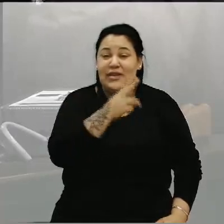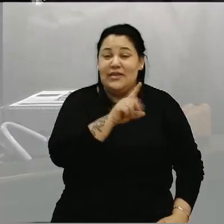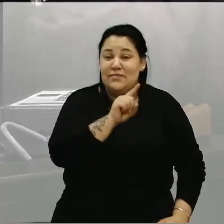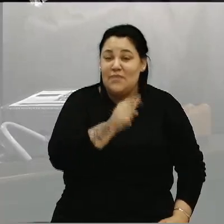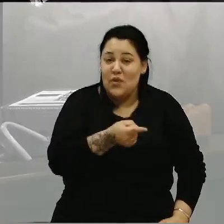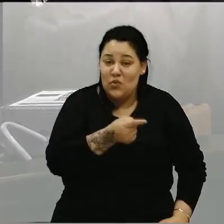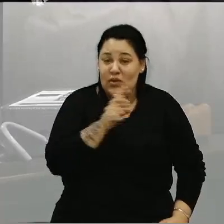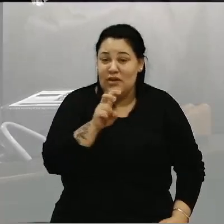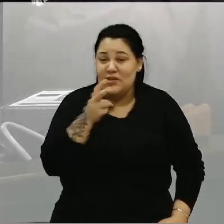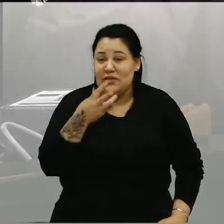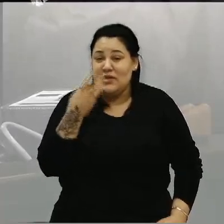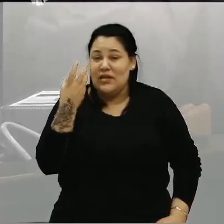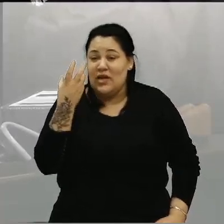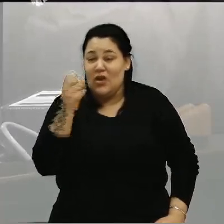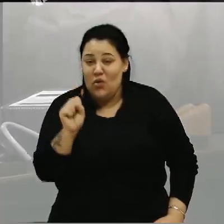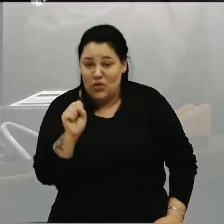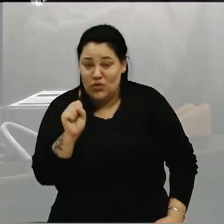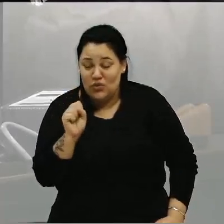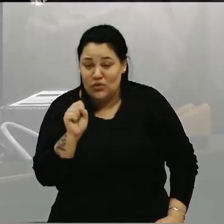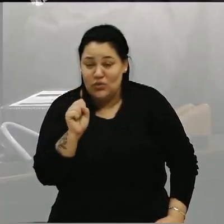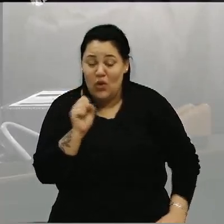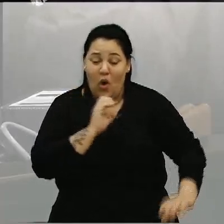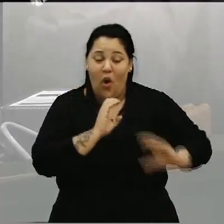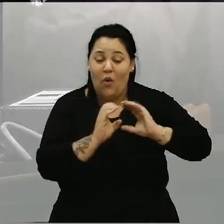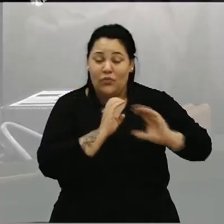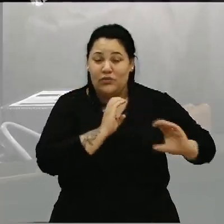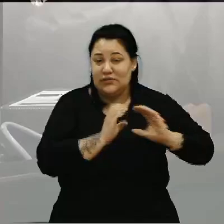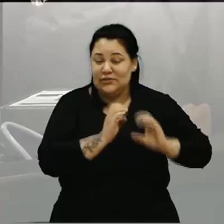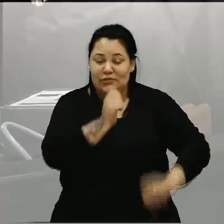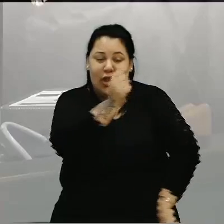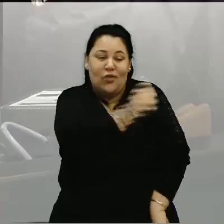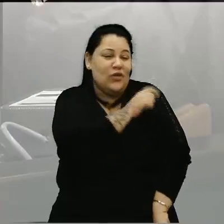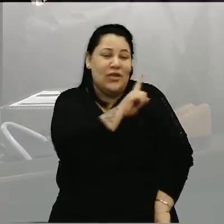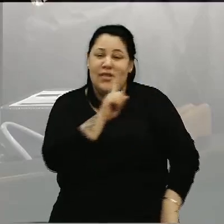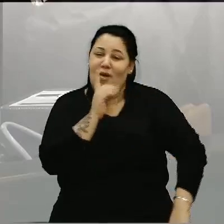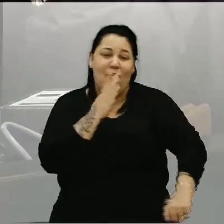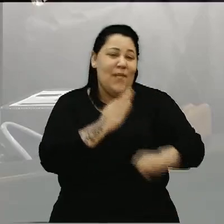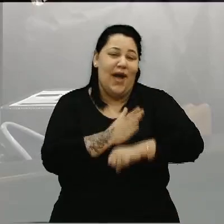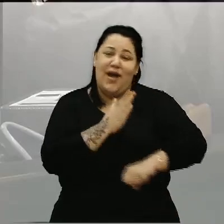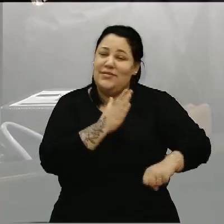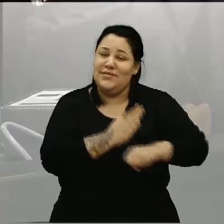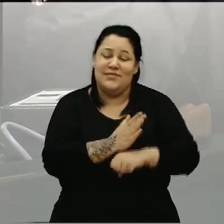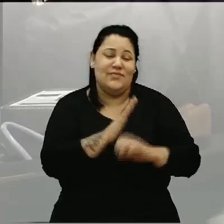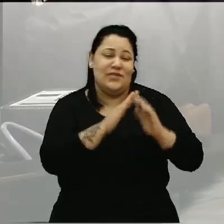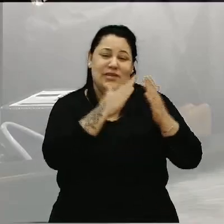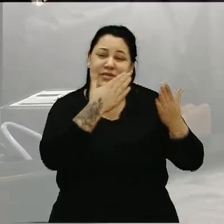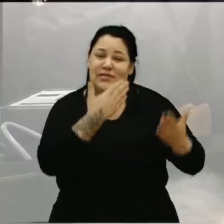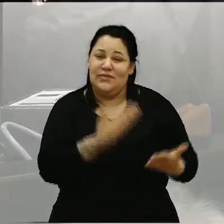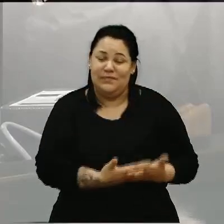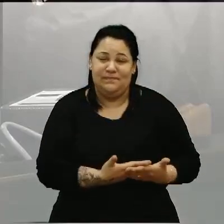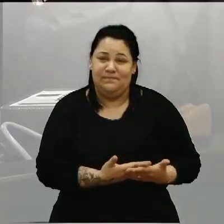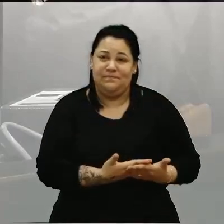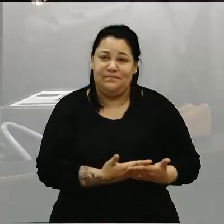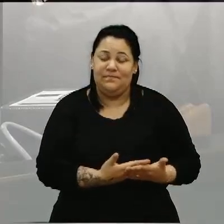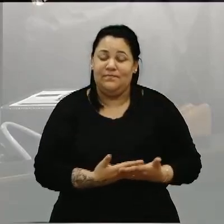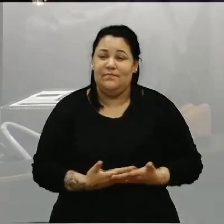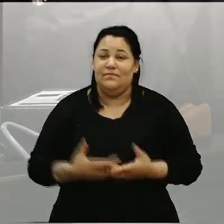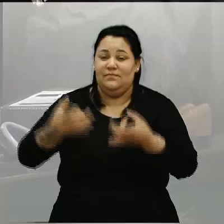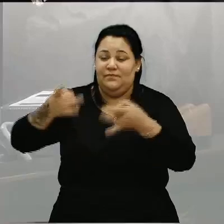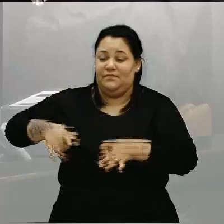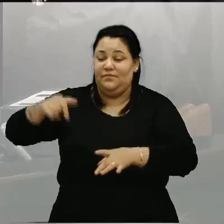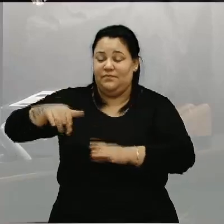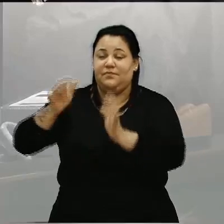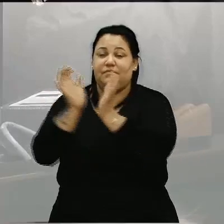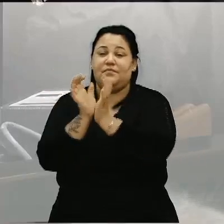3.538 fichas de comunicação do aluno infrequente, abertas pela esta rede. Também identificamos